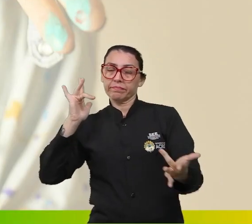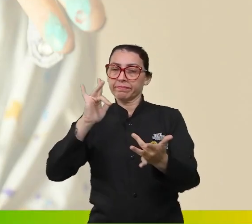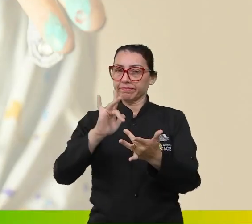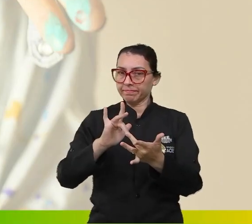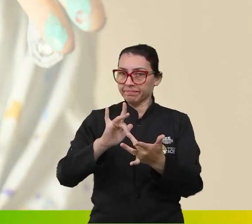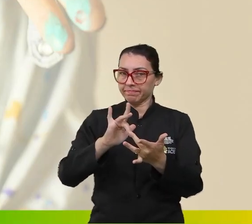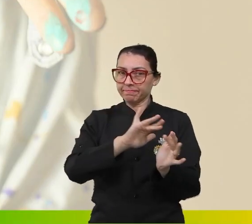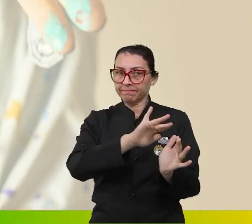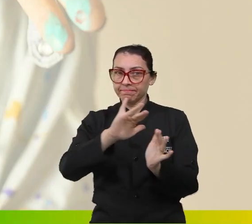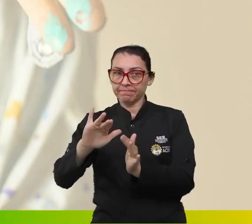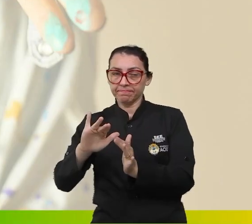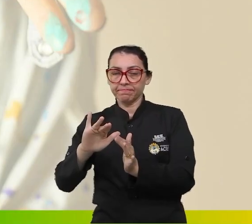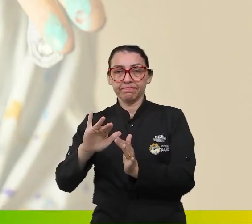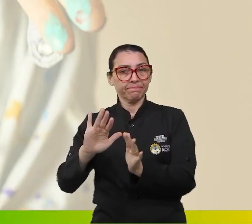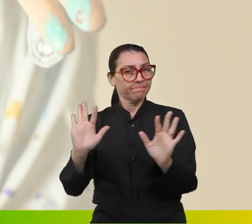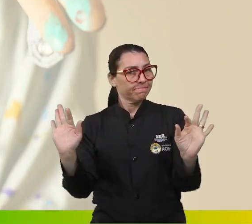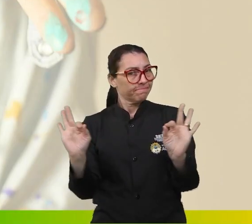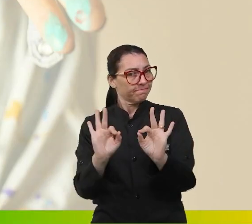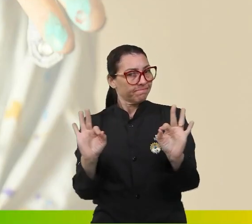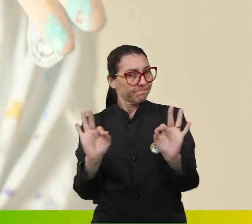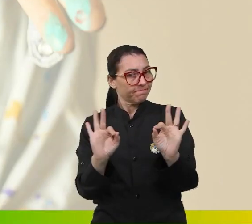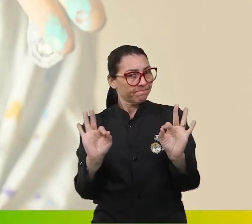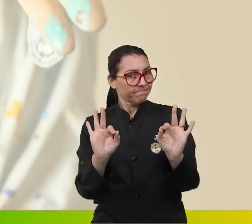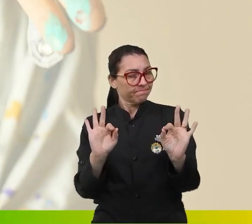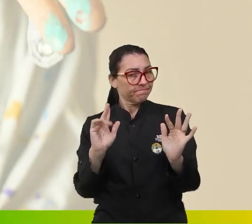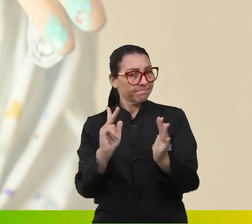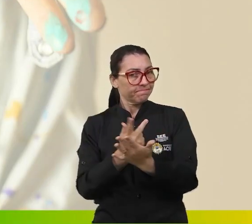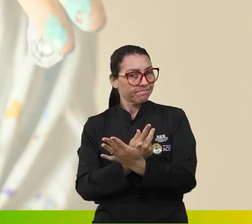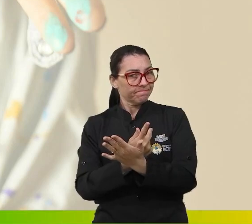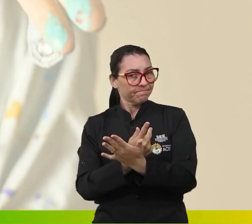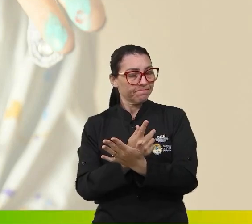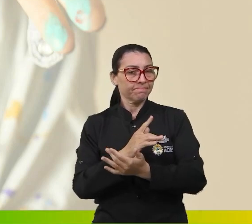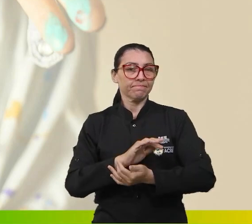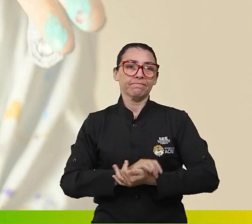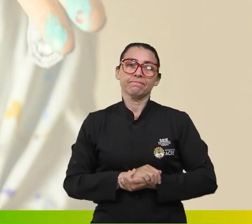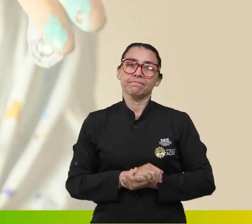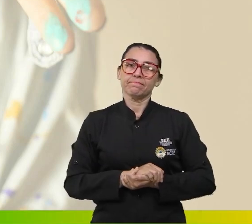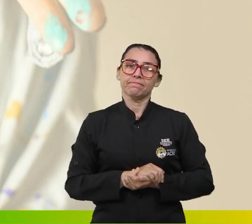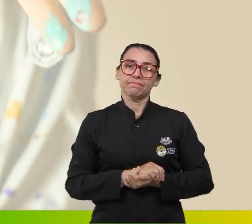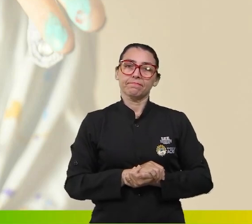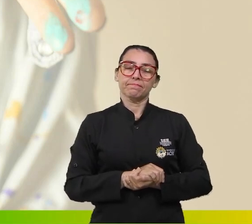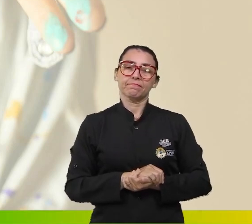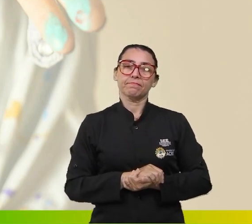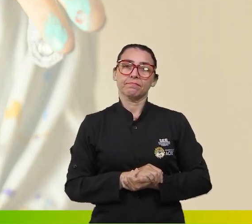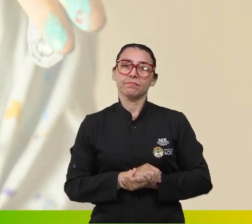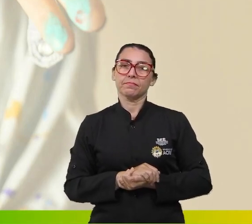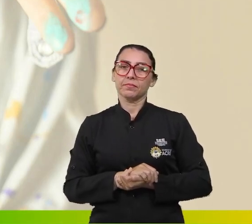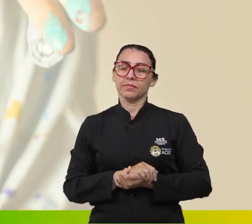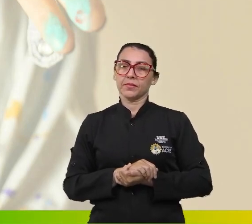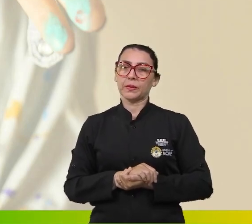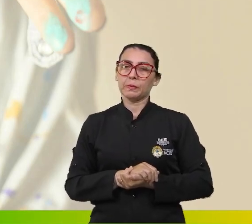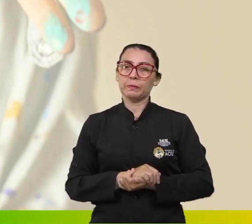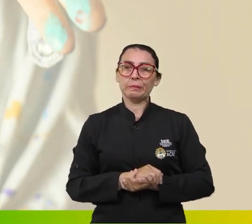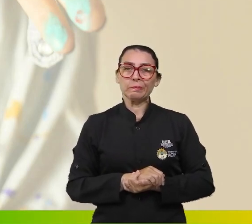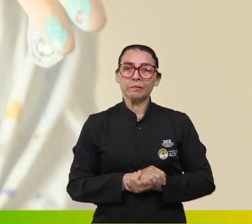estéticos clássicos. Obviamente, essa questão aqui, ela não procede, porque não se trata de